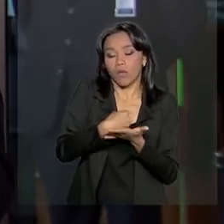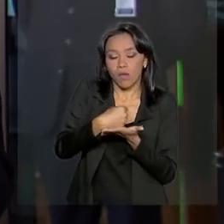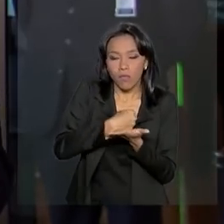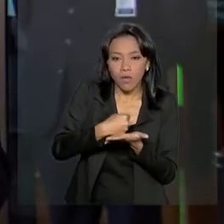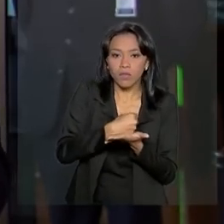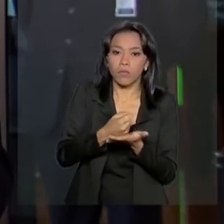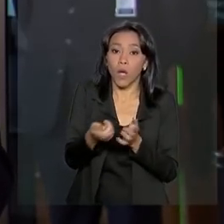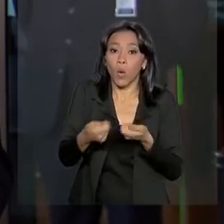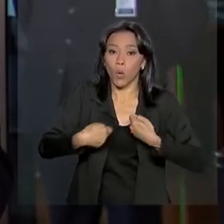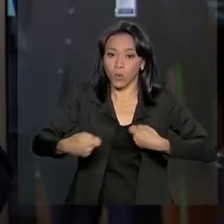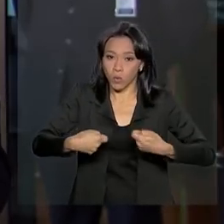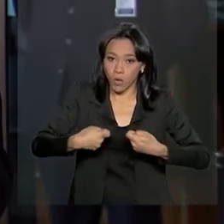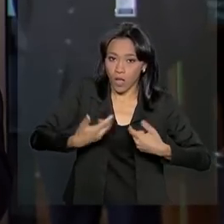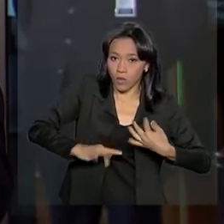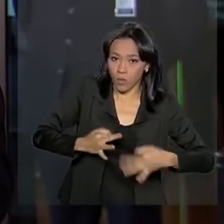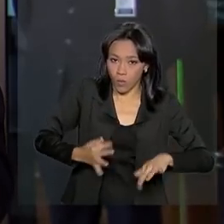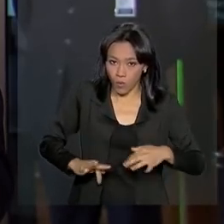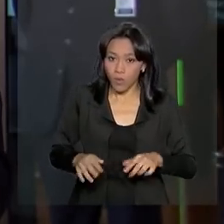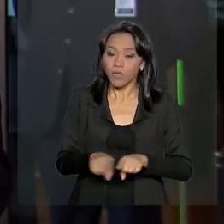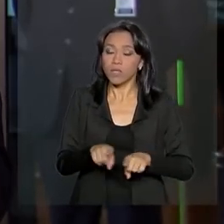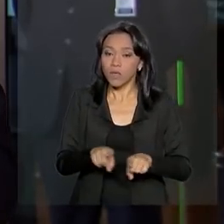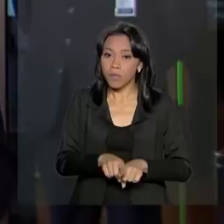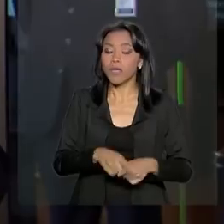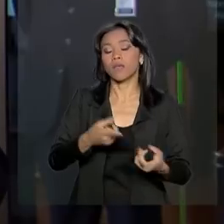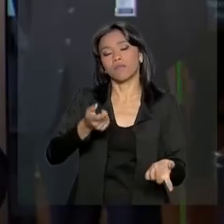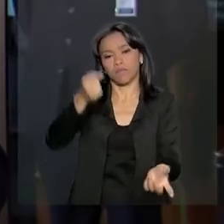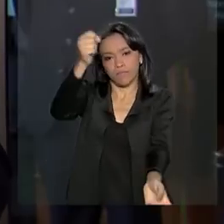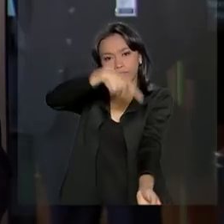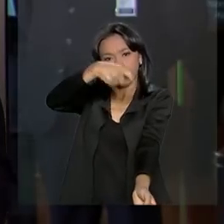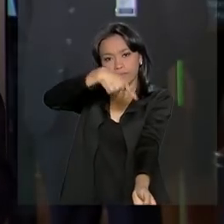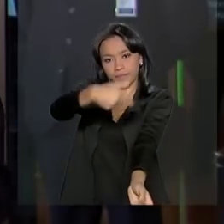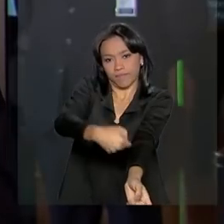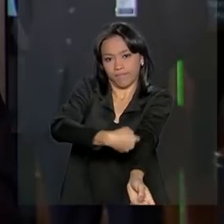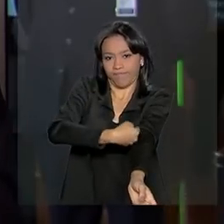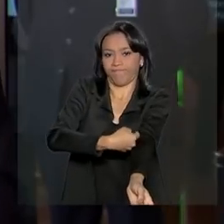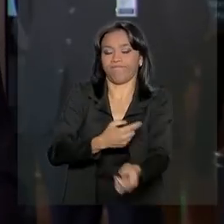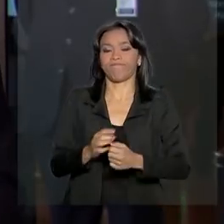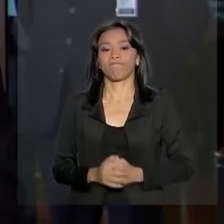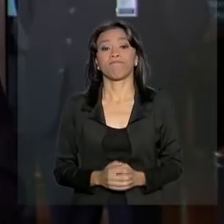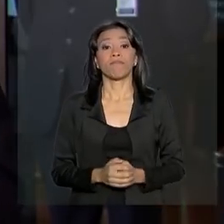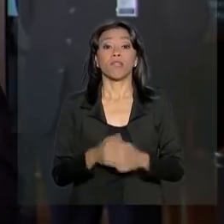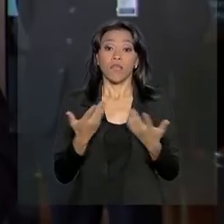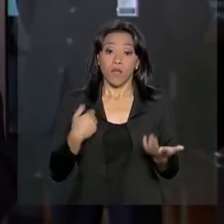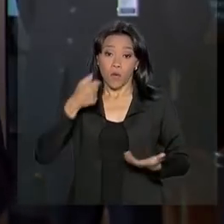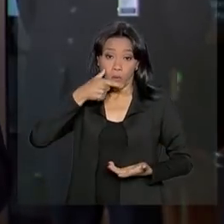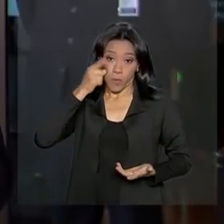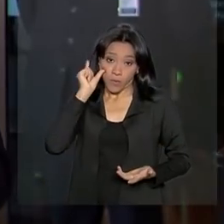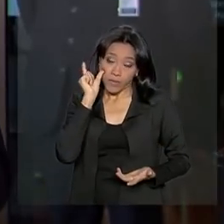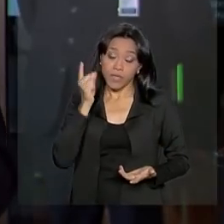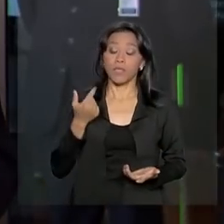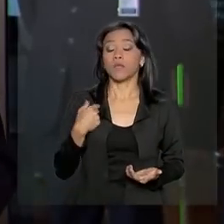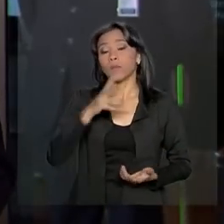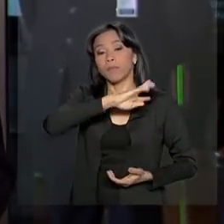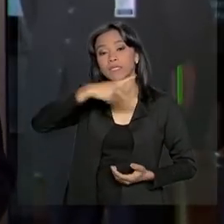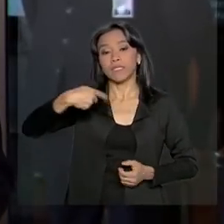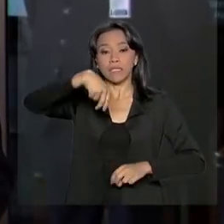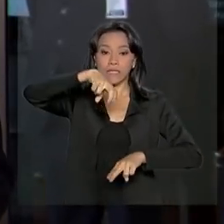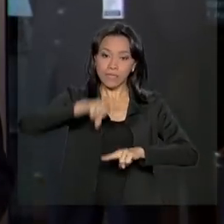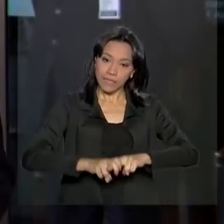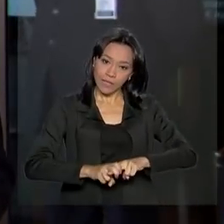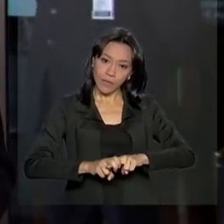controle da dor e hidratação endovenosa. O presidente sentou-se ontem em uma poltrona e